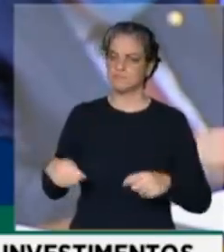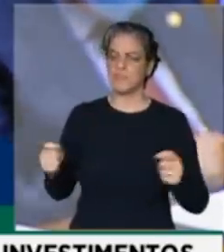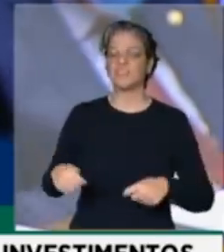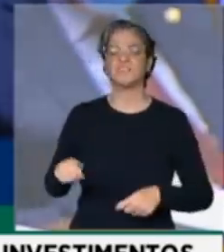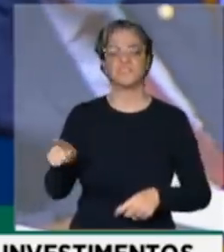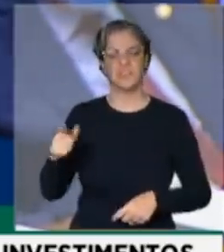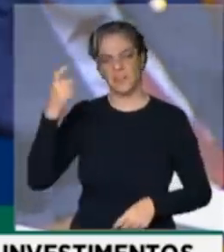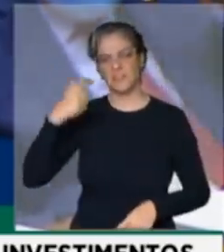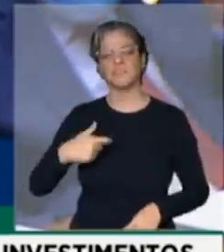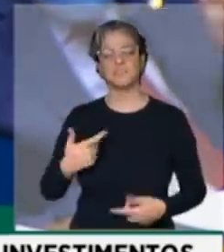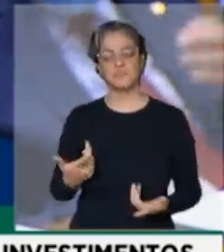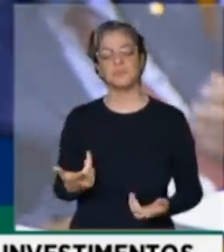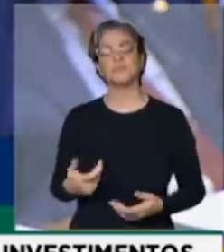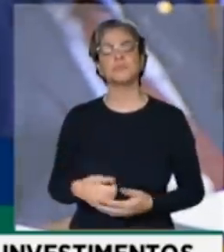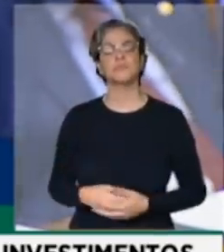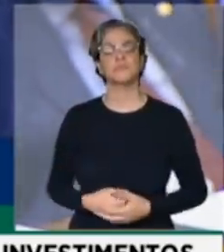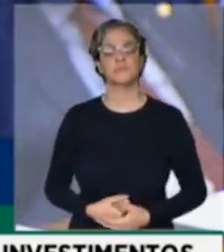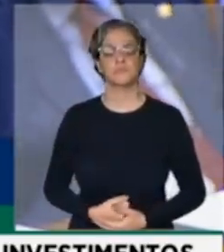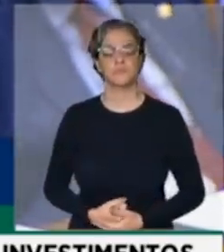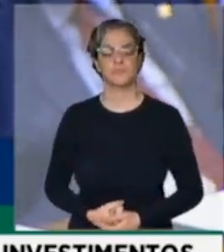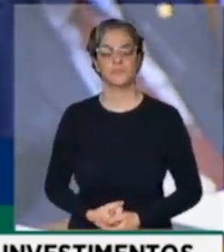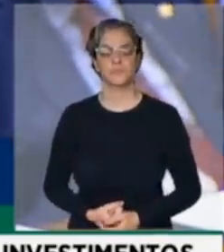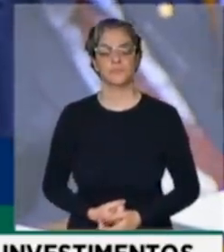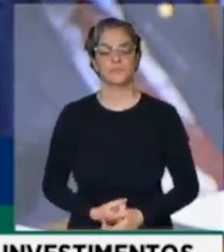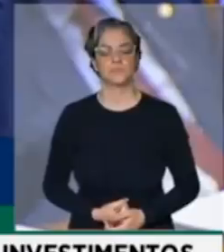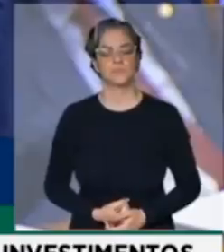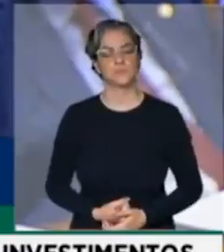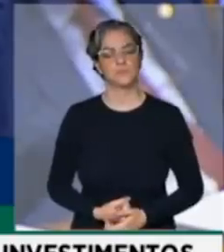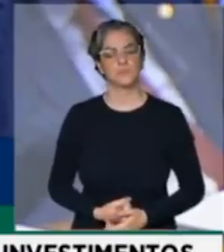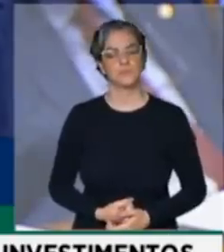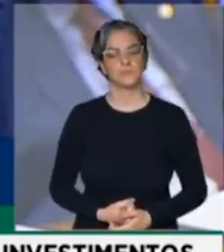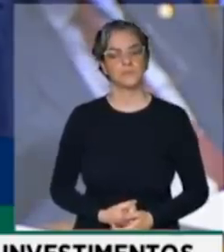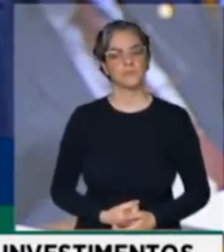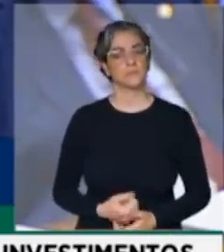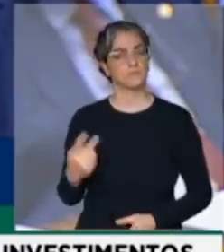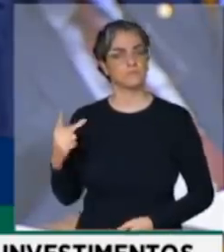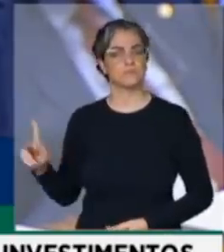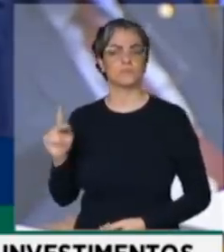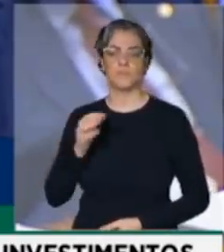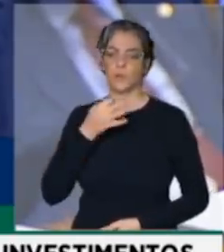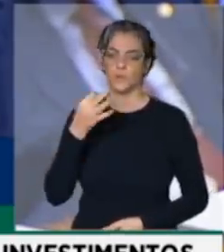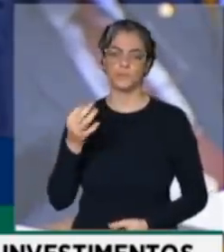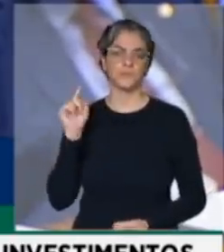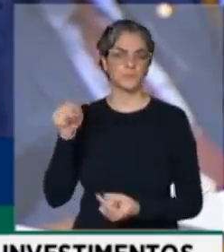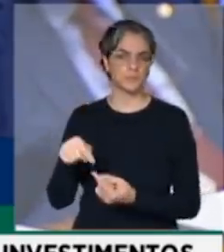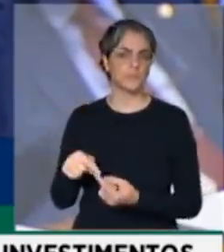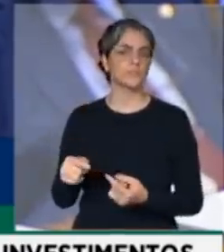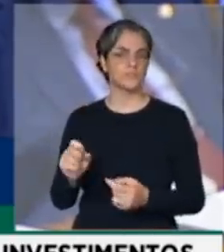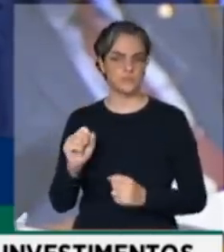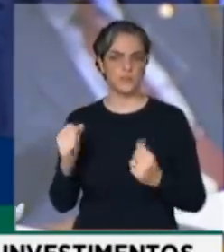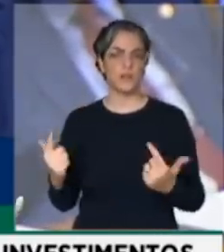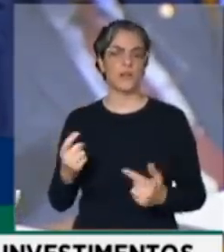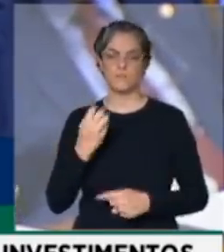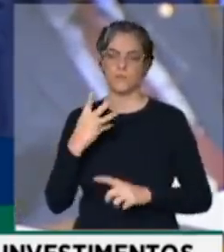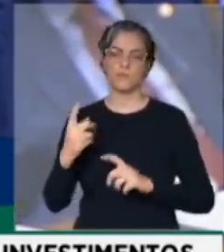diretora e, sem dúvida nenhuma, seguindo seus ideais, vai fazer uma boa gestão. Colocar alguns pontos do